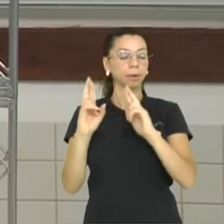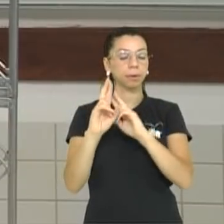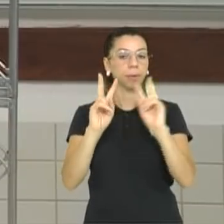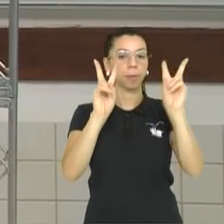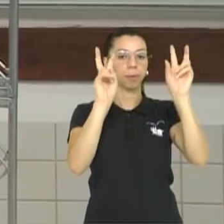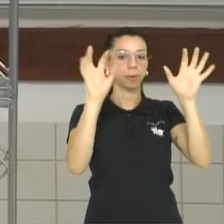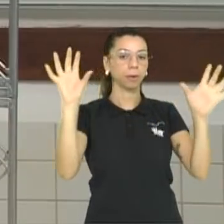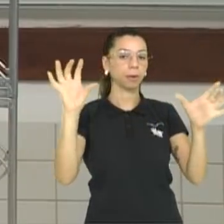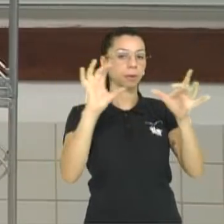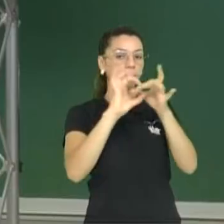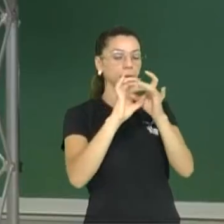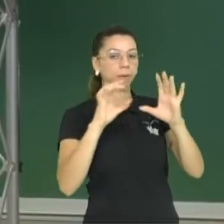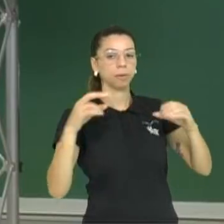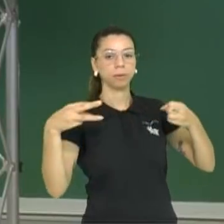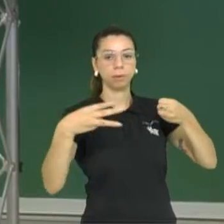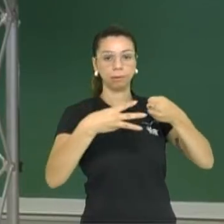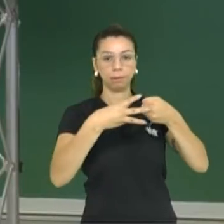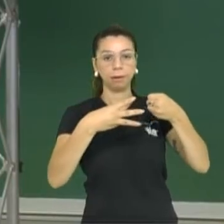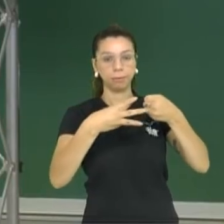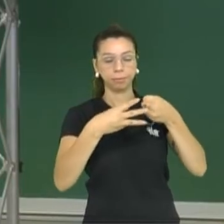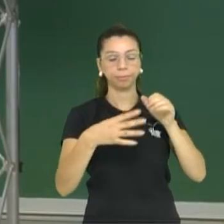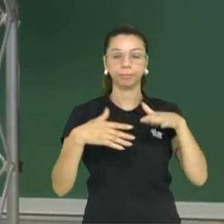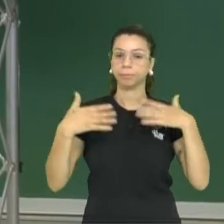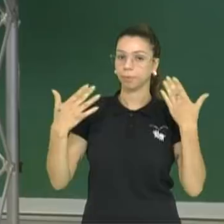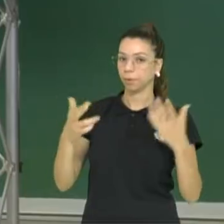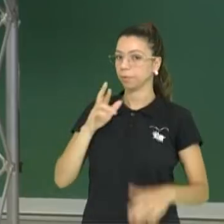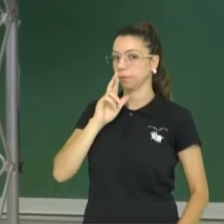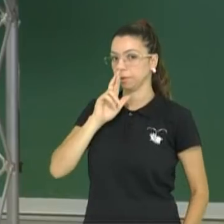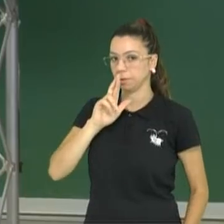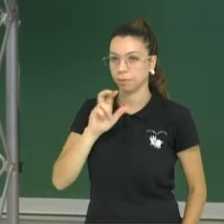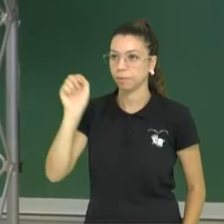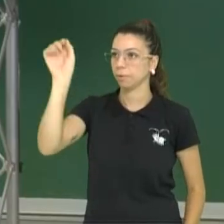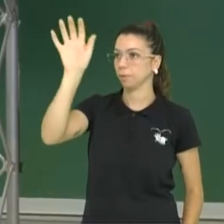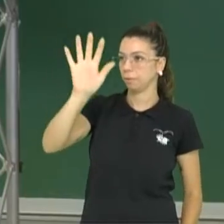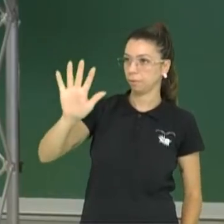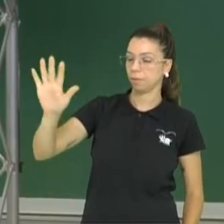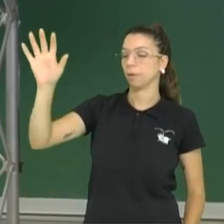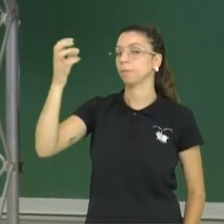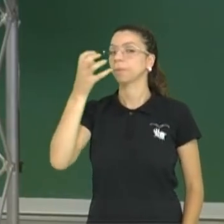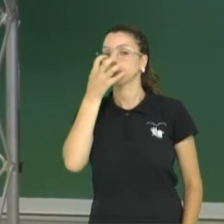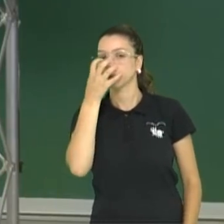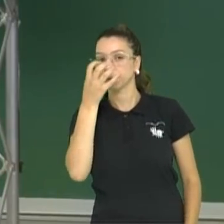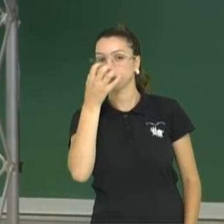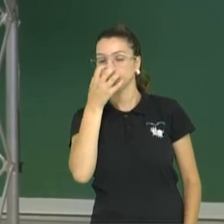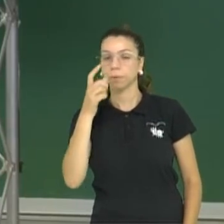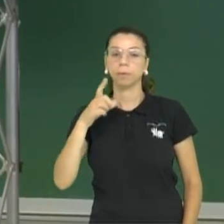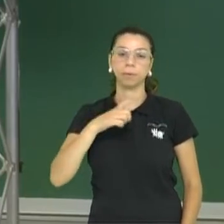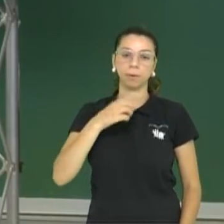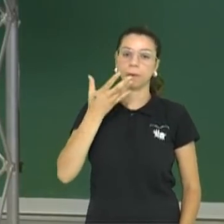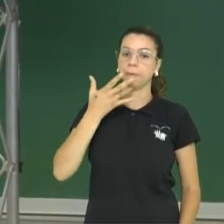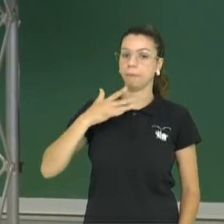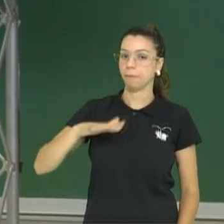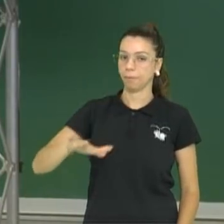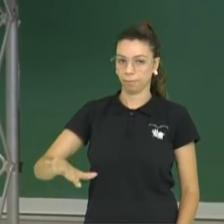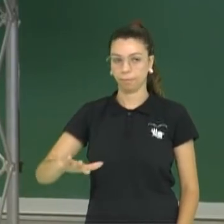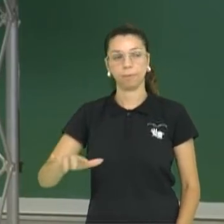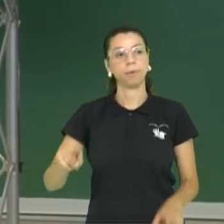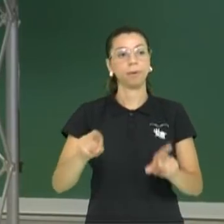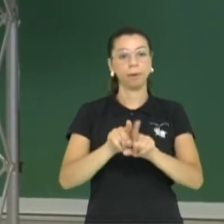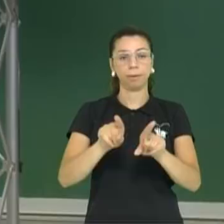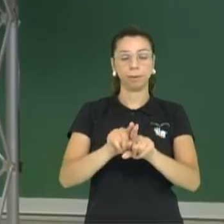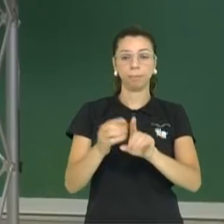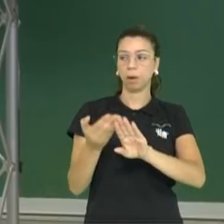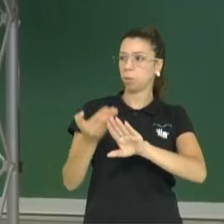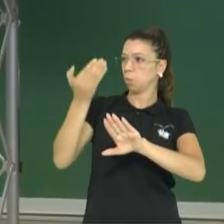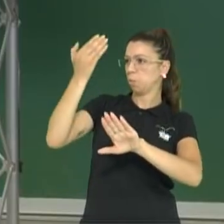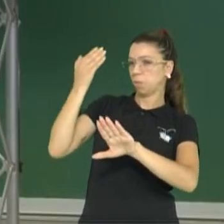hoje, célula? Bom, se você disse que nessa imagem tem um cachorrinho, tem um menino e tem as plantas lá no